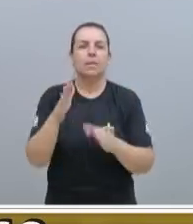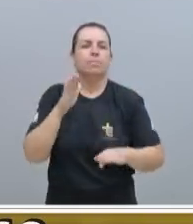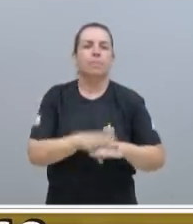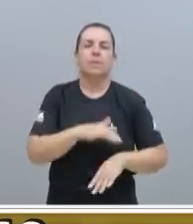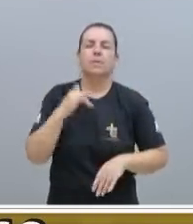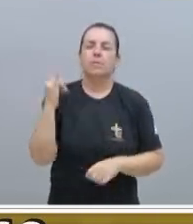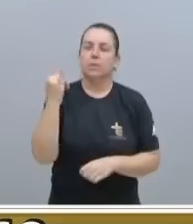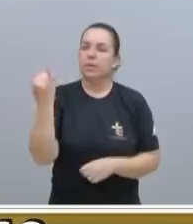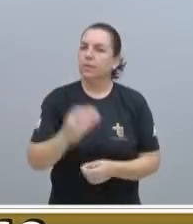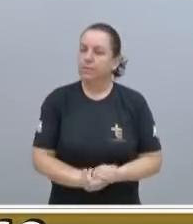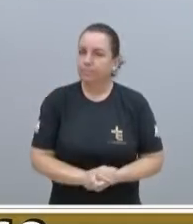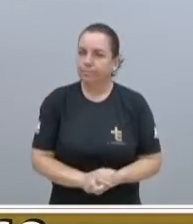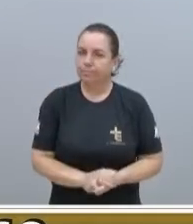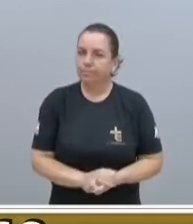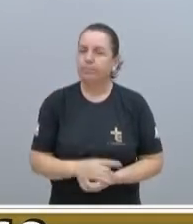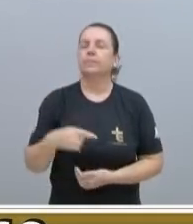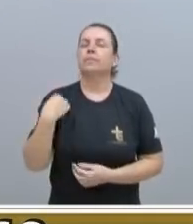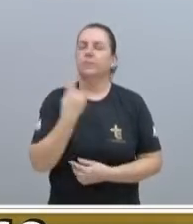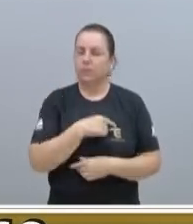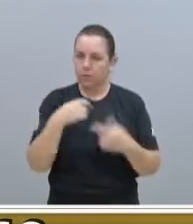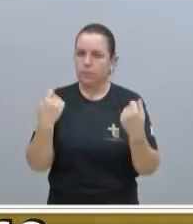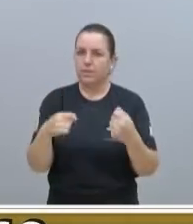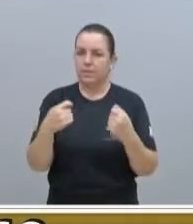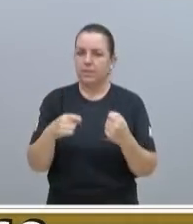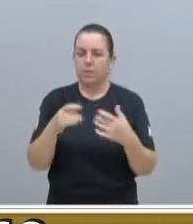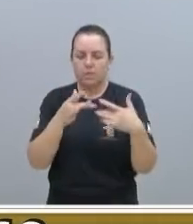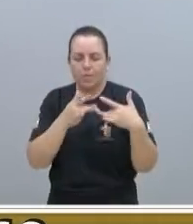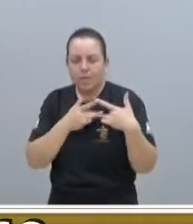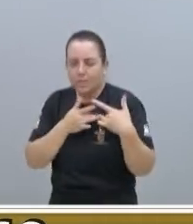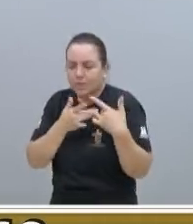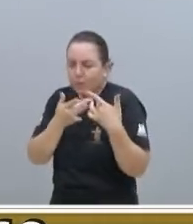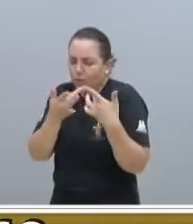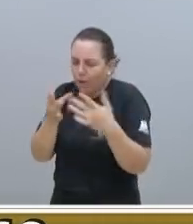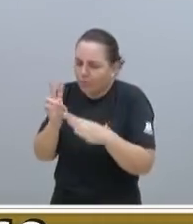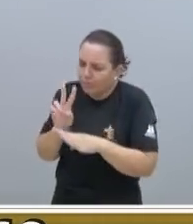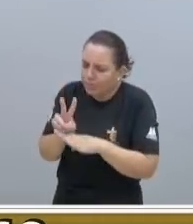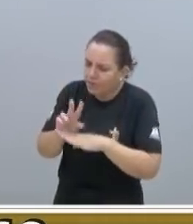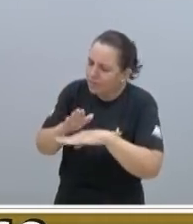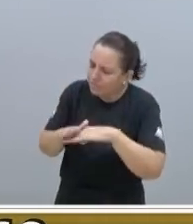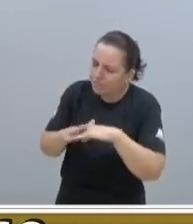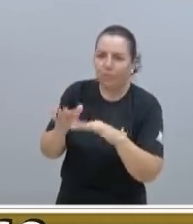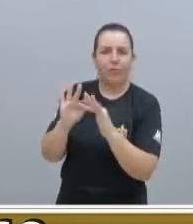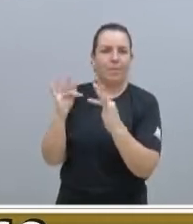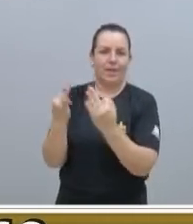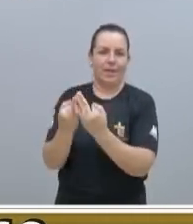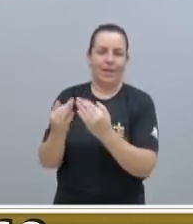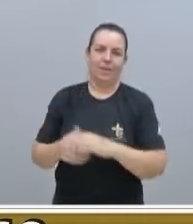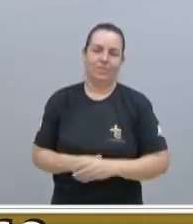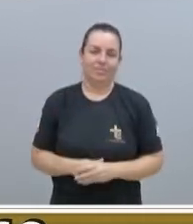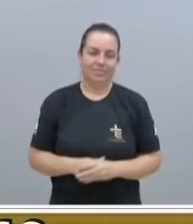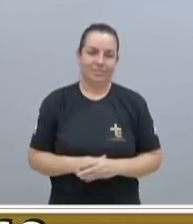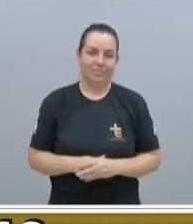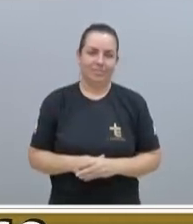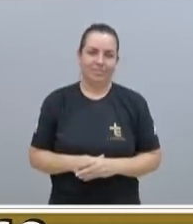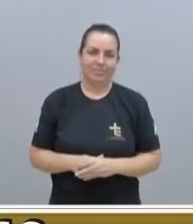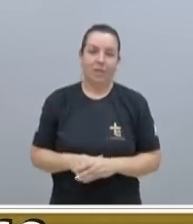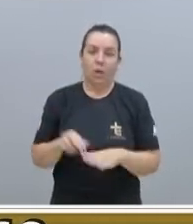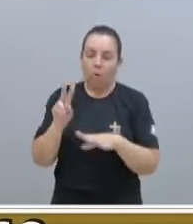deveríamos ser mais misericordiosos atenciosos nos ocuparmos